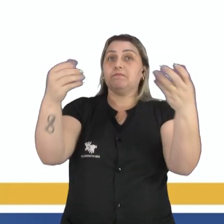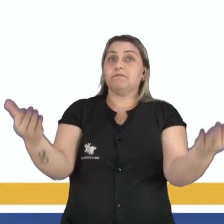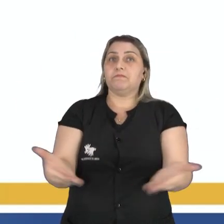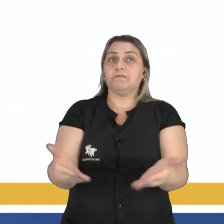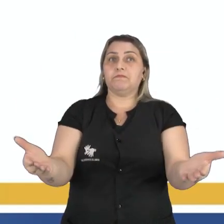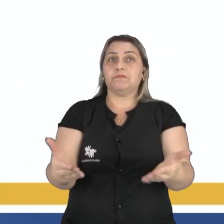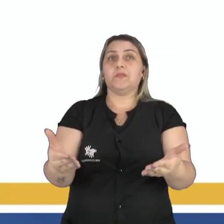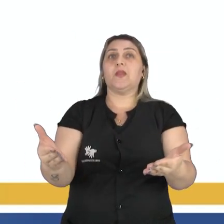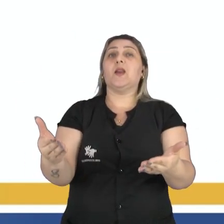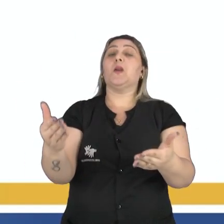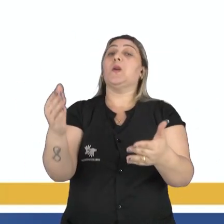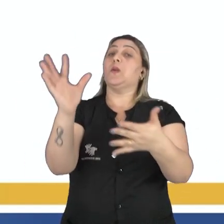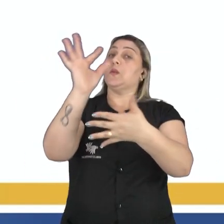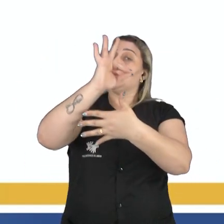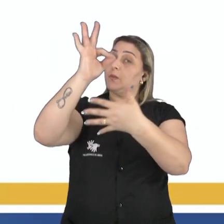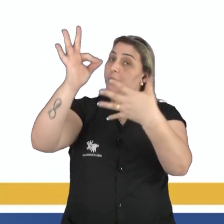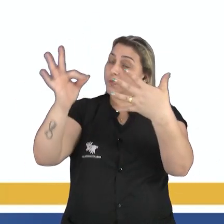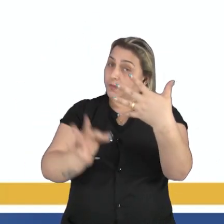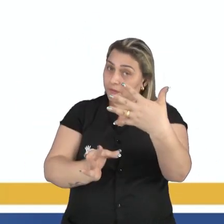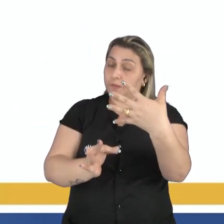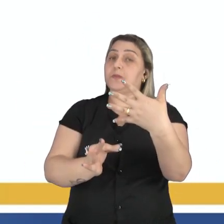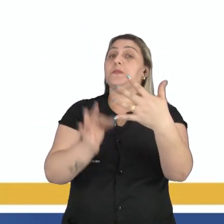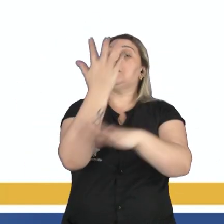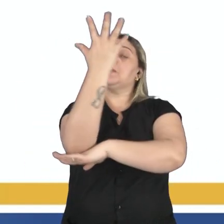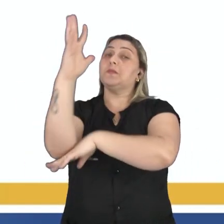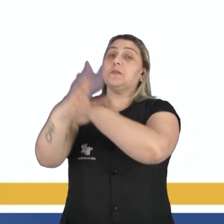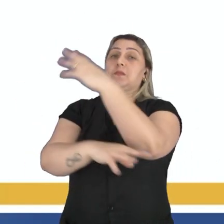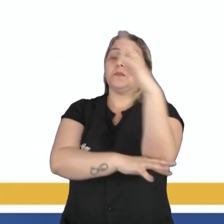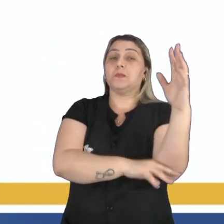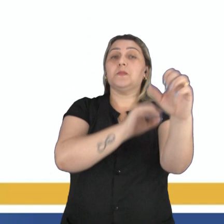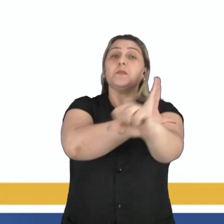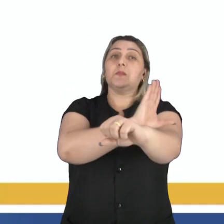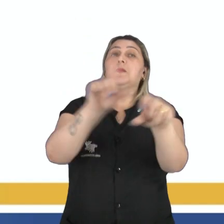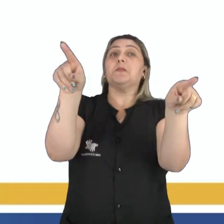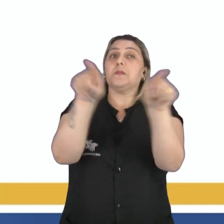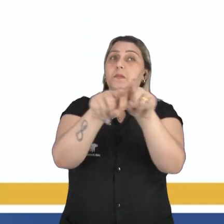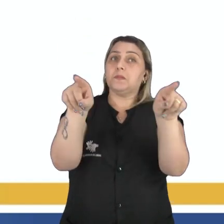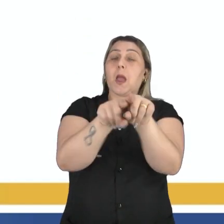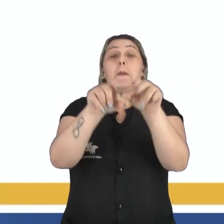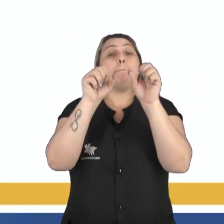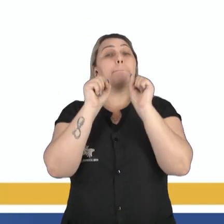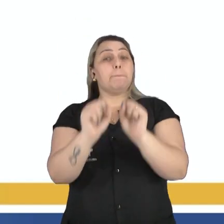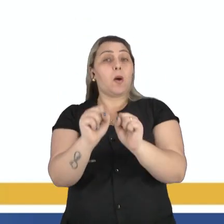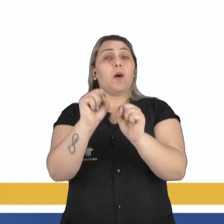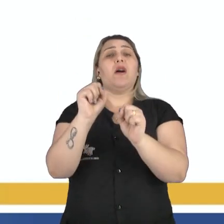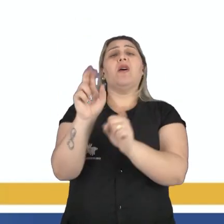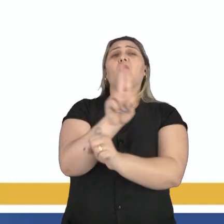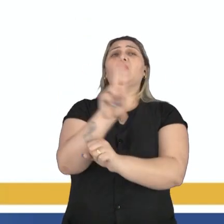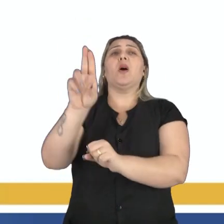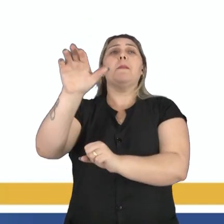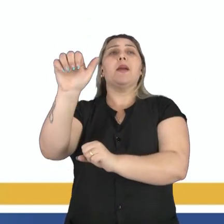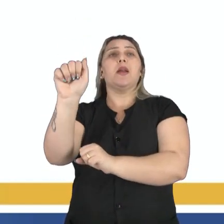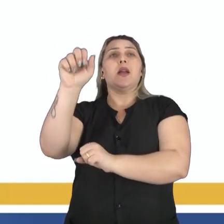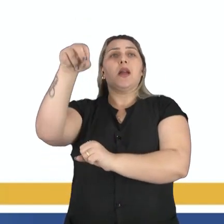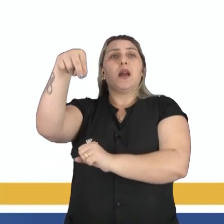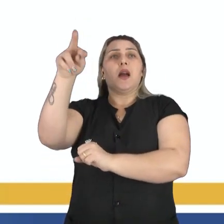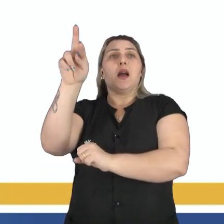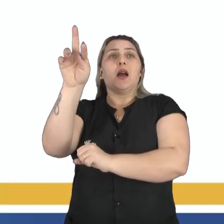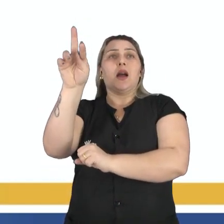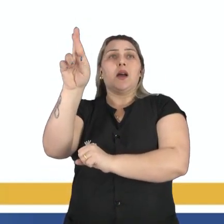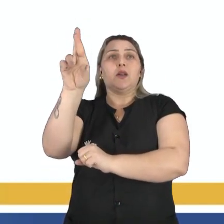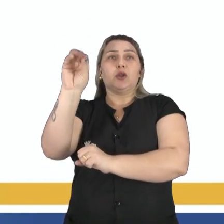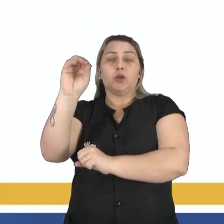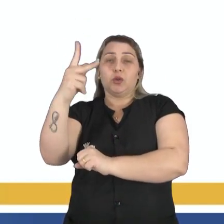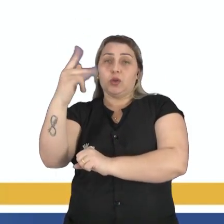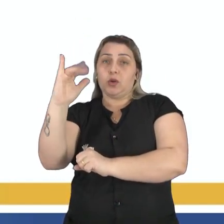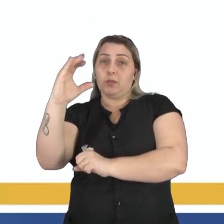hoje. Os elementos e as paisagens culturais também podem ser chamadas de